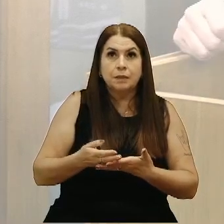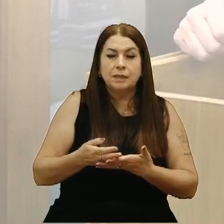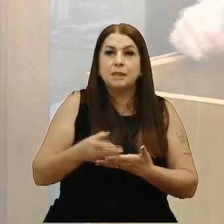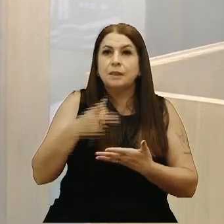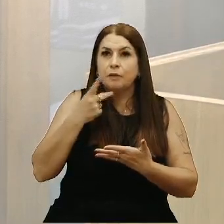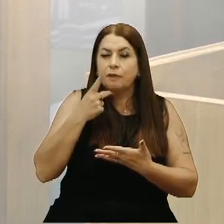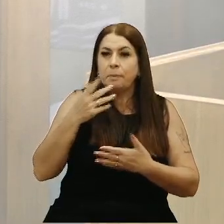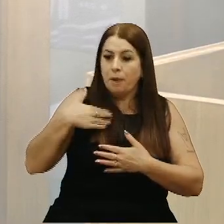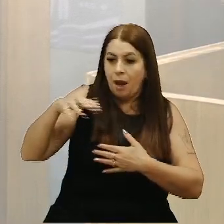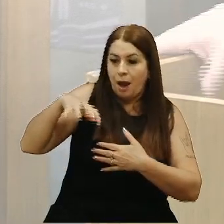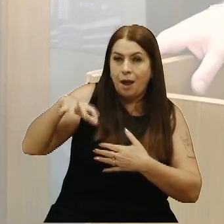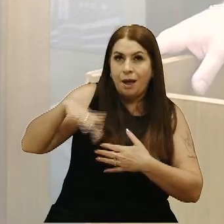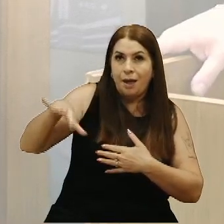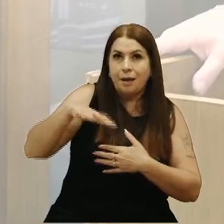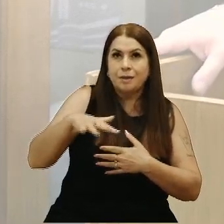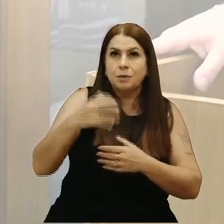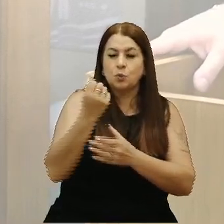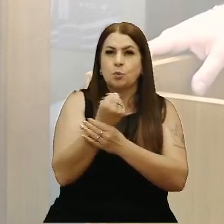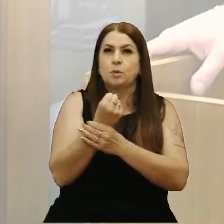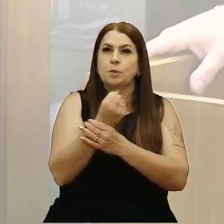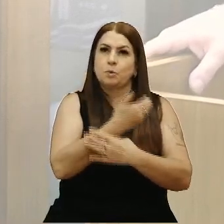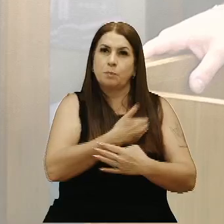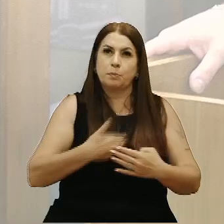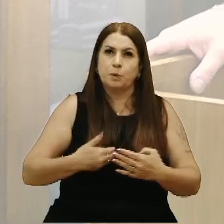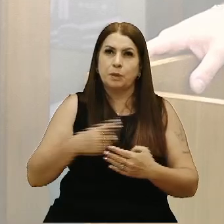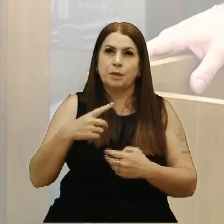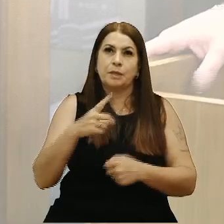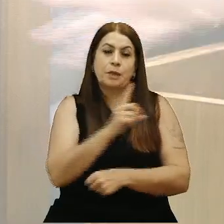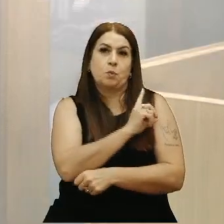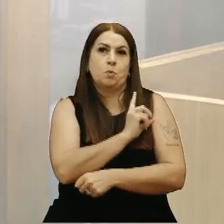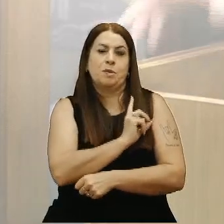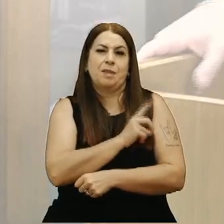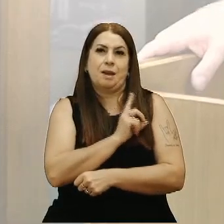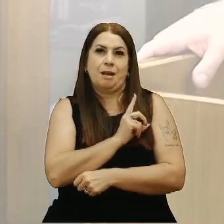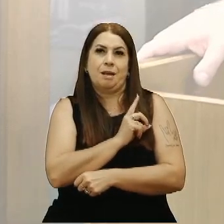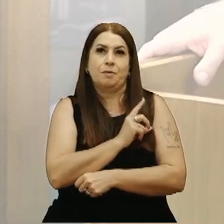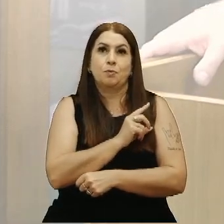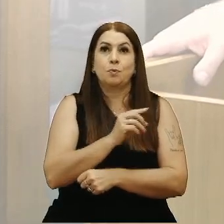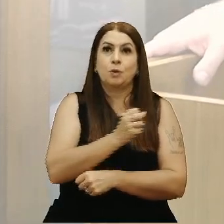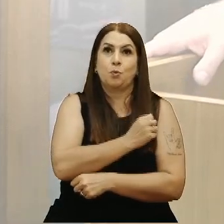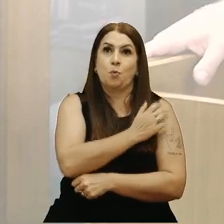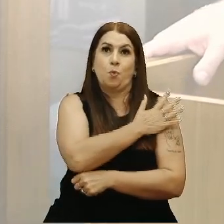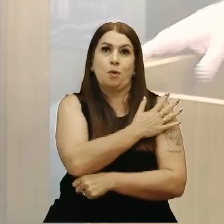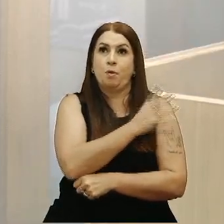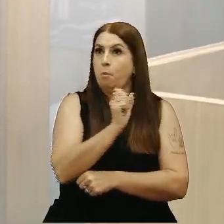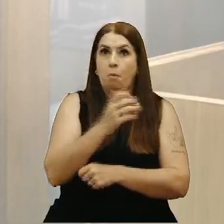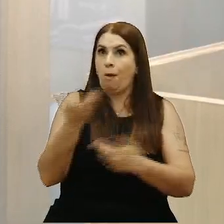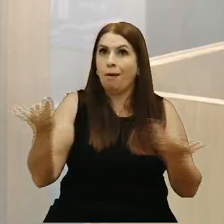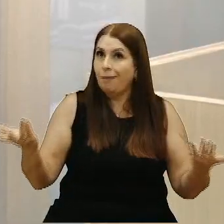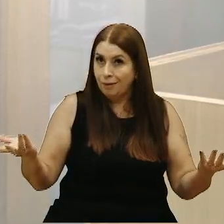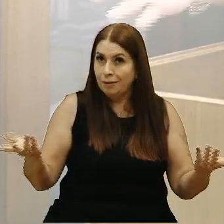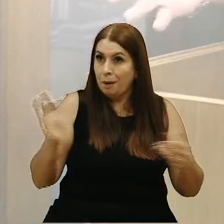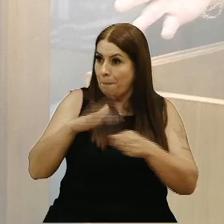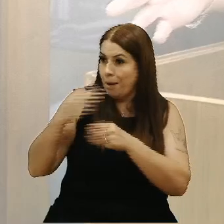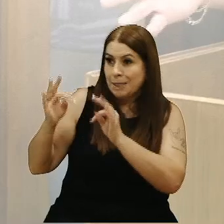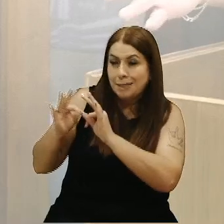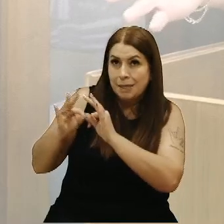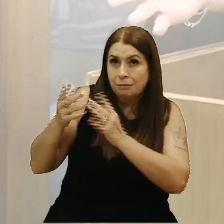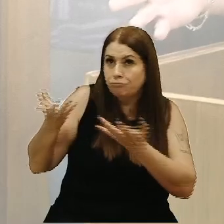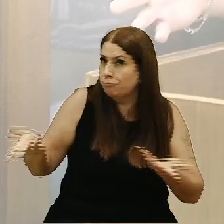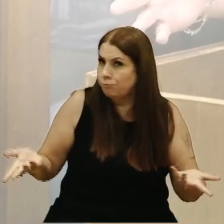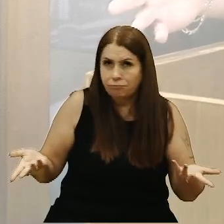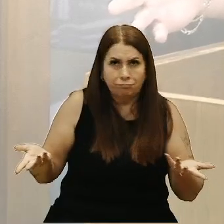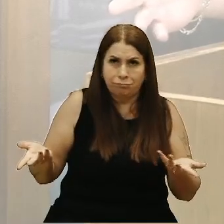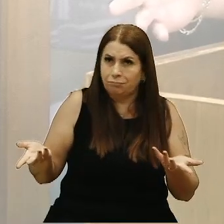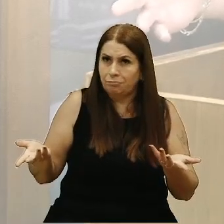pouquinho para a minha área também, na de Segurança Pública, onde tem um delegado e um coronel, não pode haver. Mais técnico que